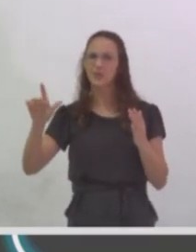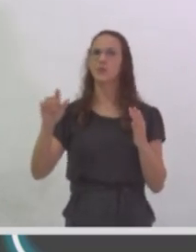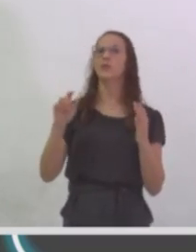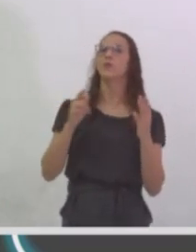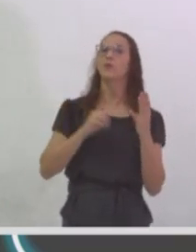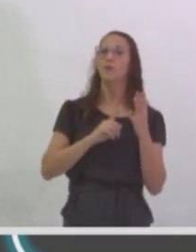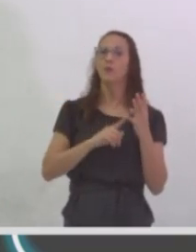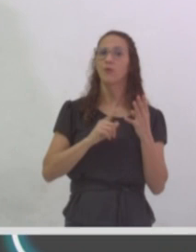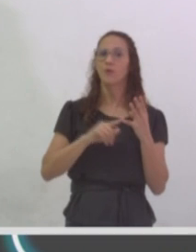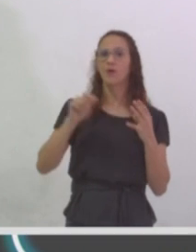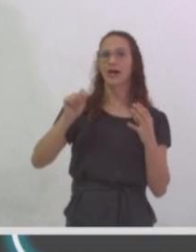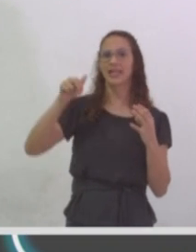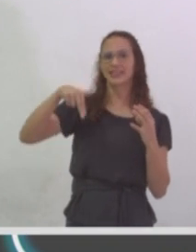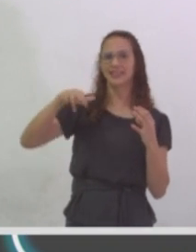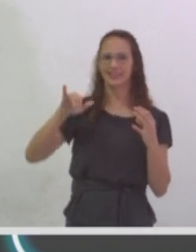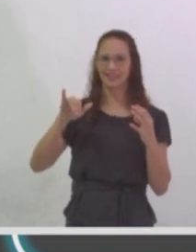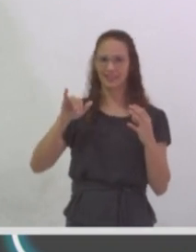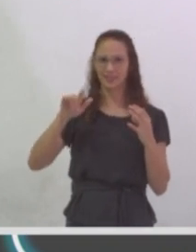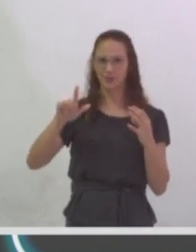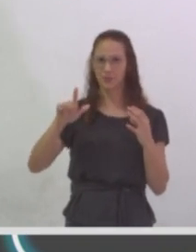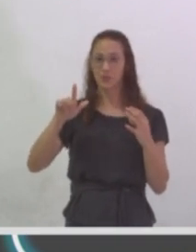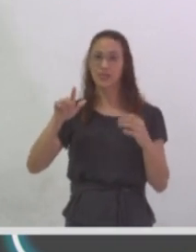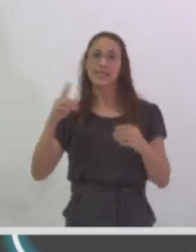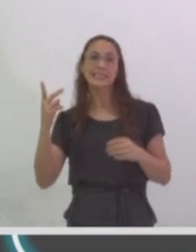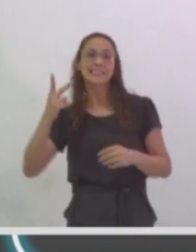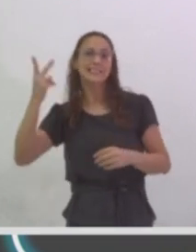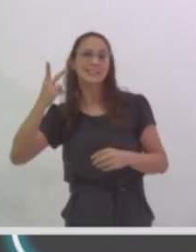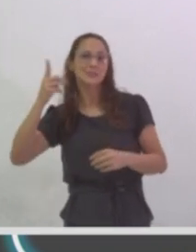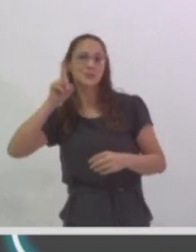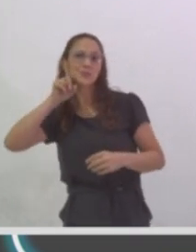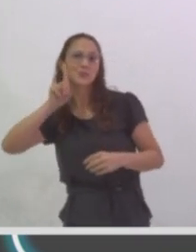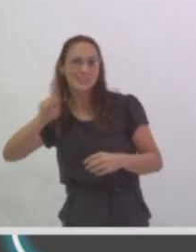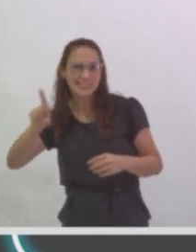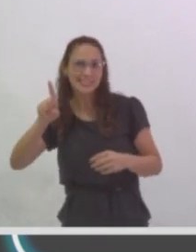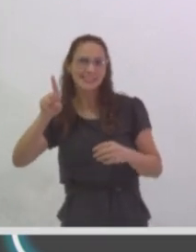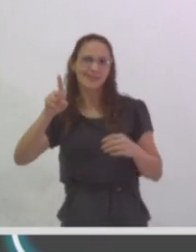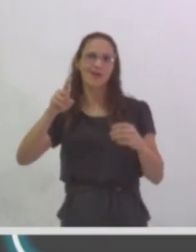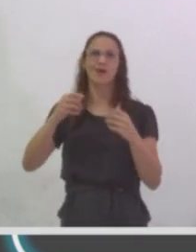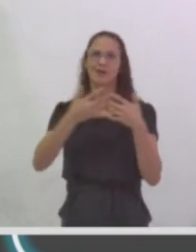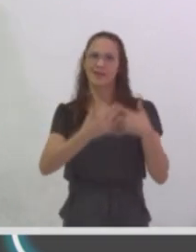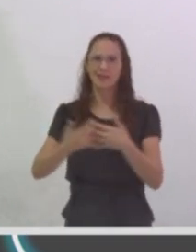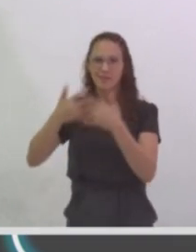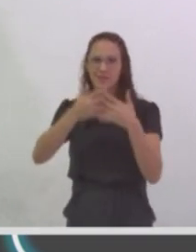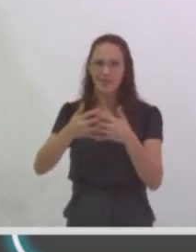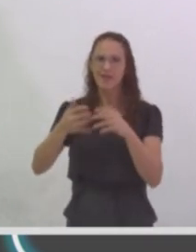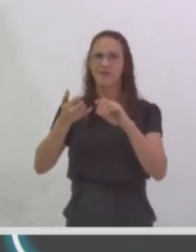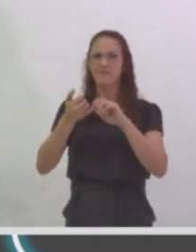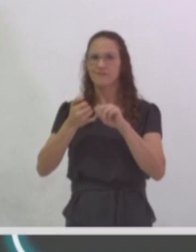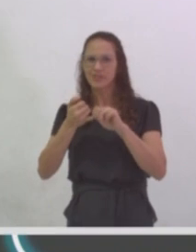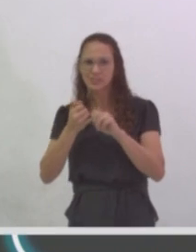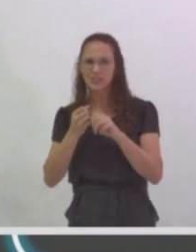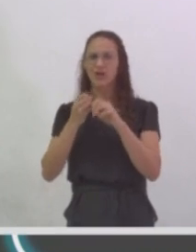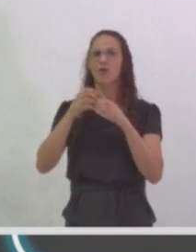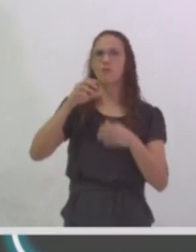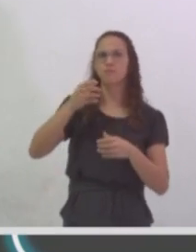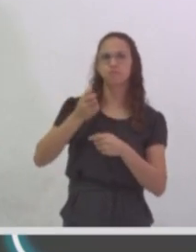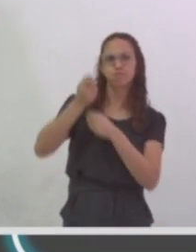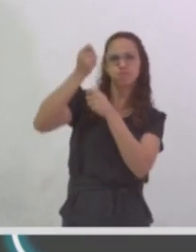juntou caminhão, feijão, balão, algodão,